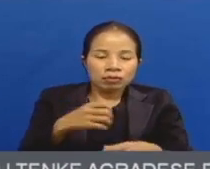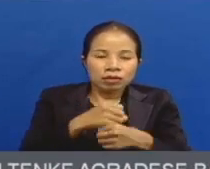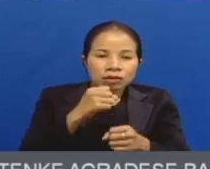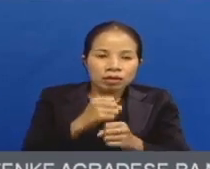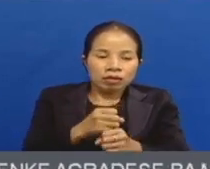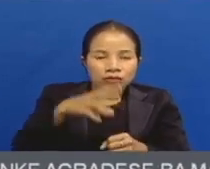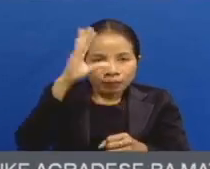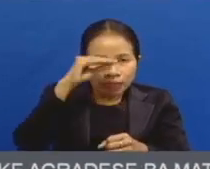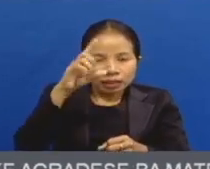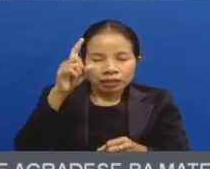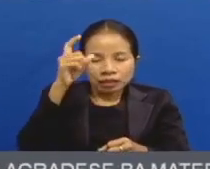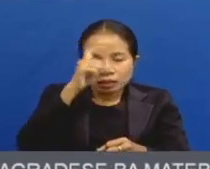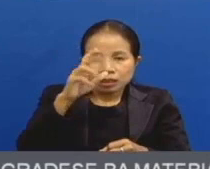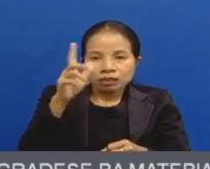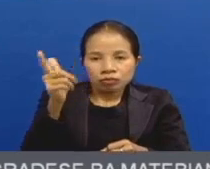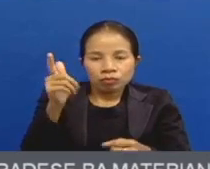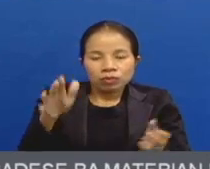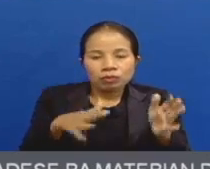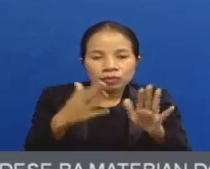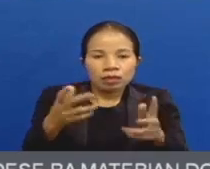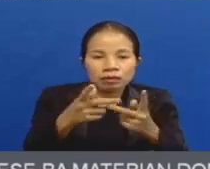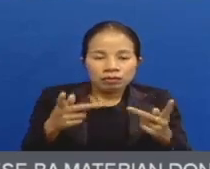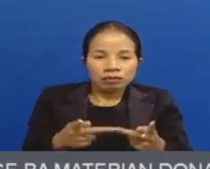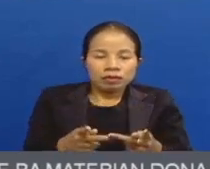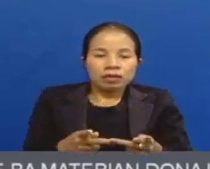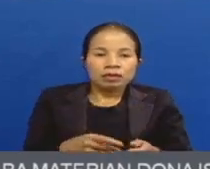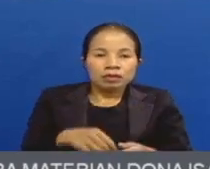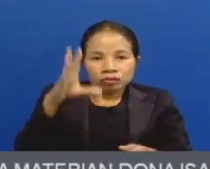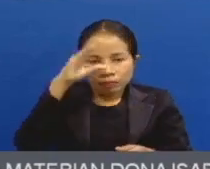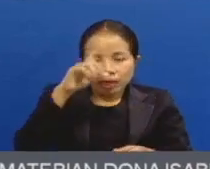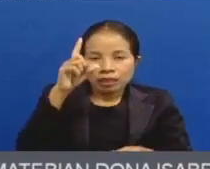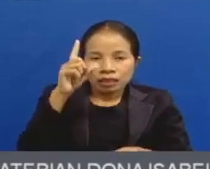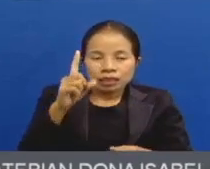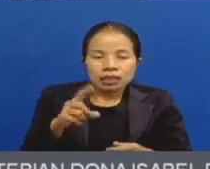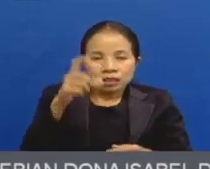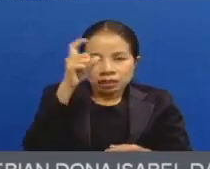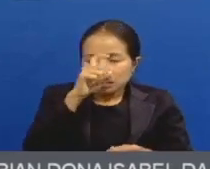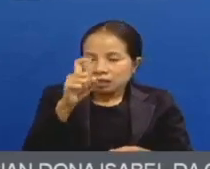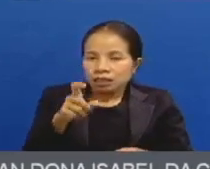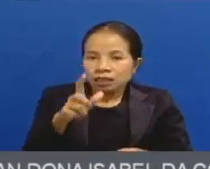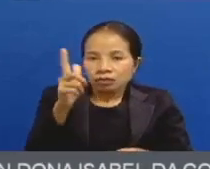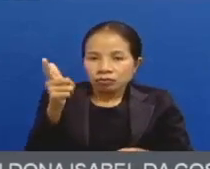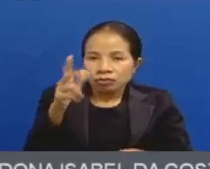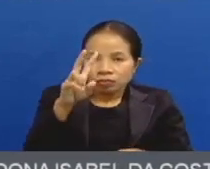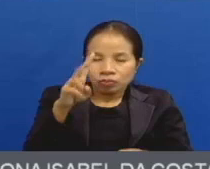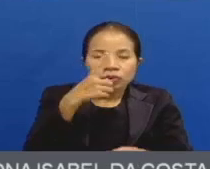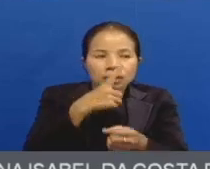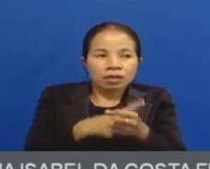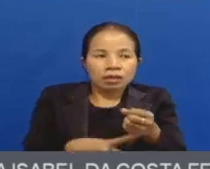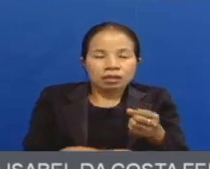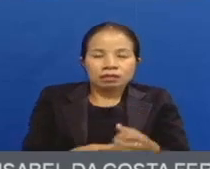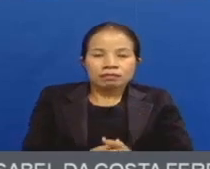José Caetano, Tinan Ruanulu Matefati. No Florzito Rosário, Rotinan Ruanulu Recenrua